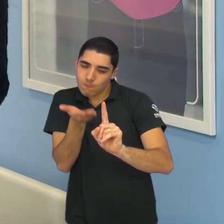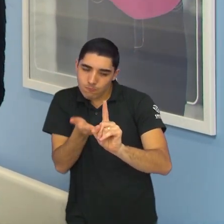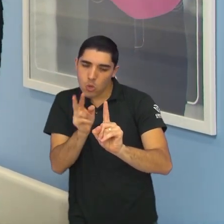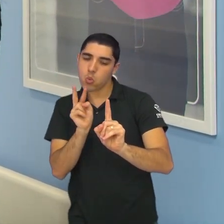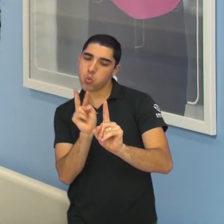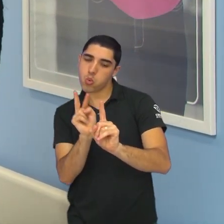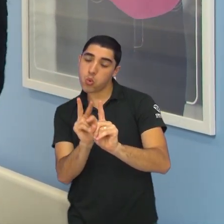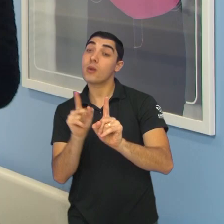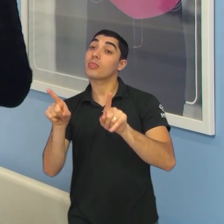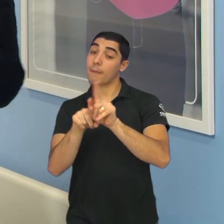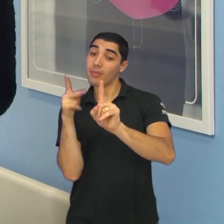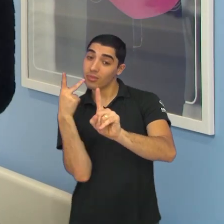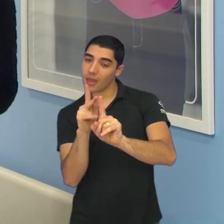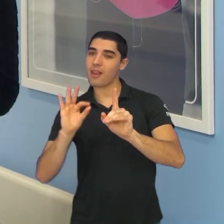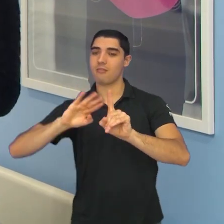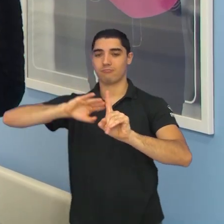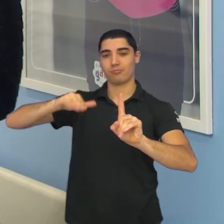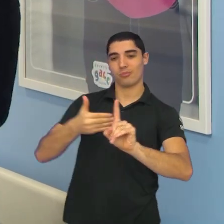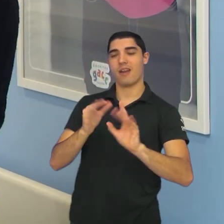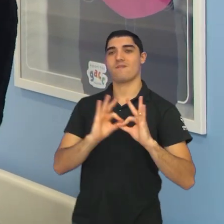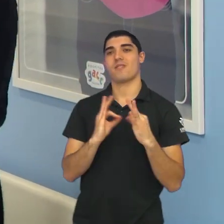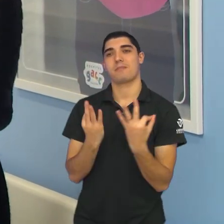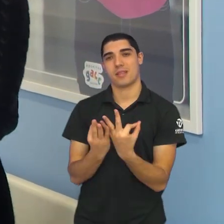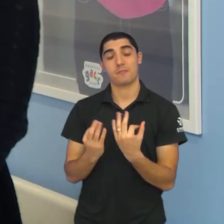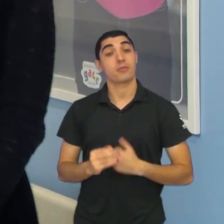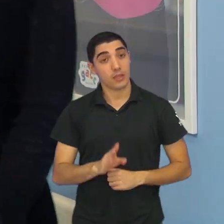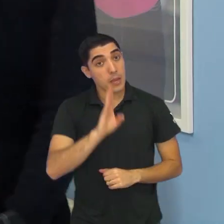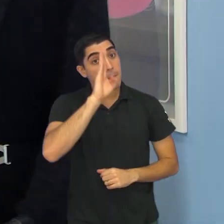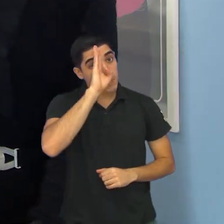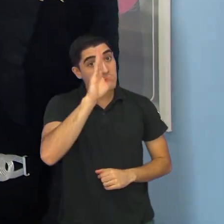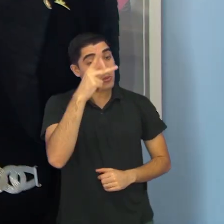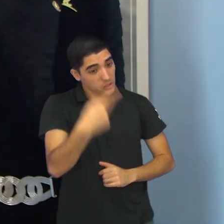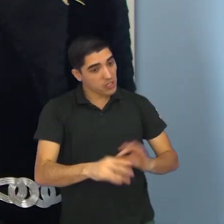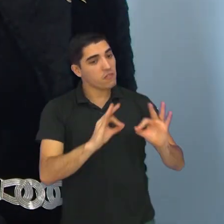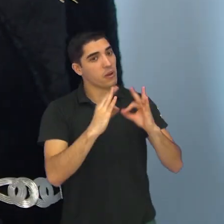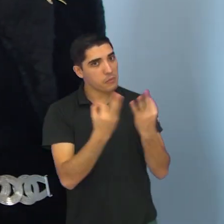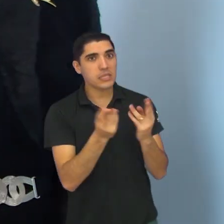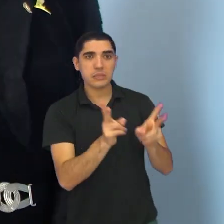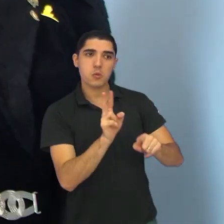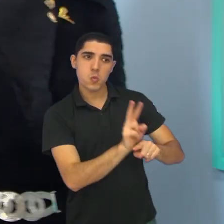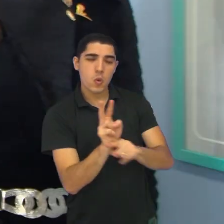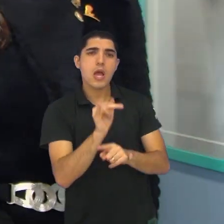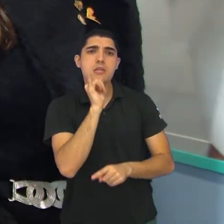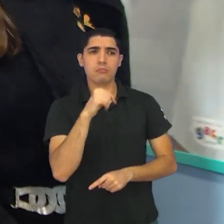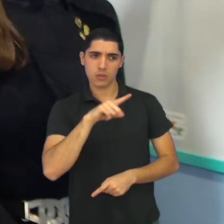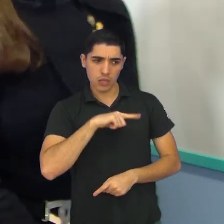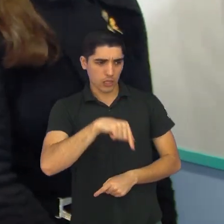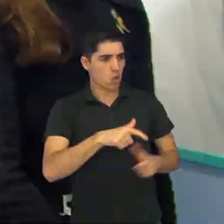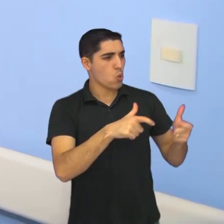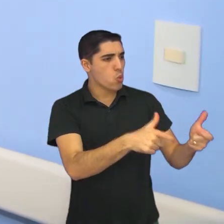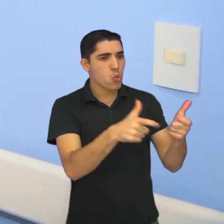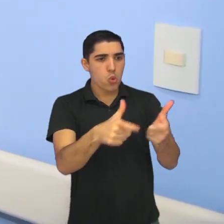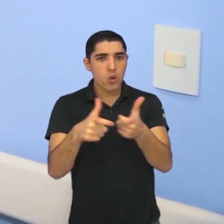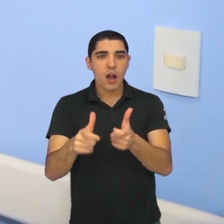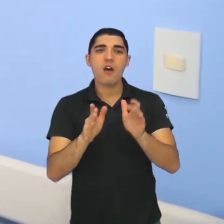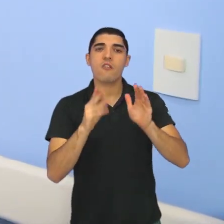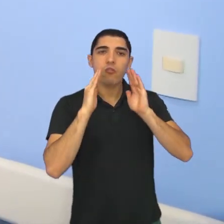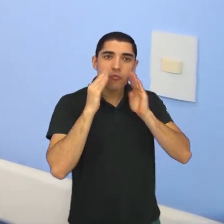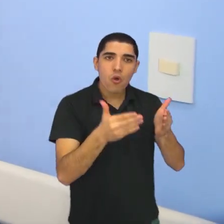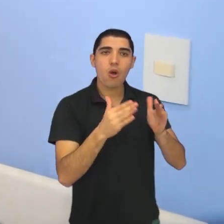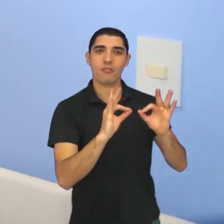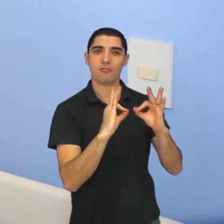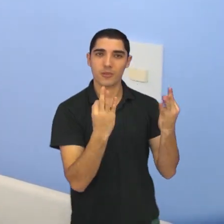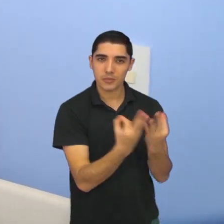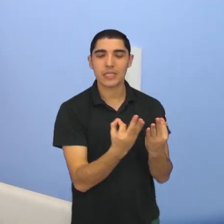jovem como um todo e da sua família. Principalmente da família, né? A família é bem cuidada aqui, tem vários espaços aqui no